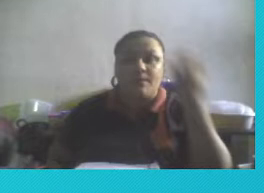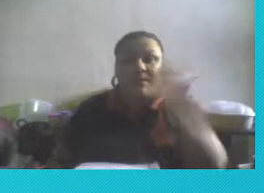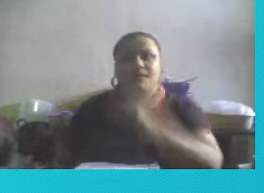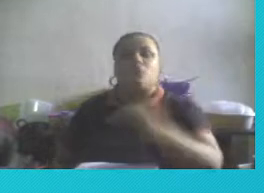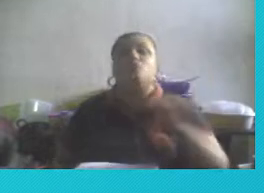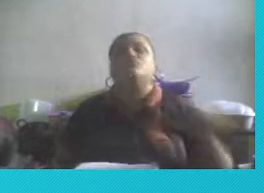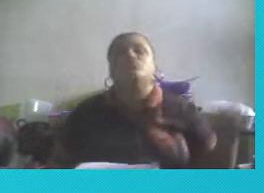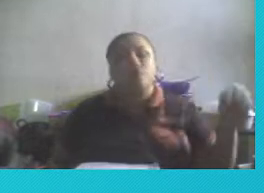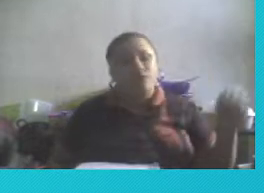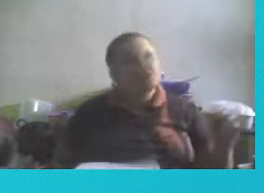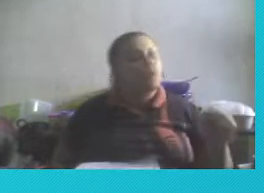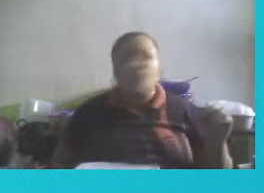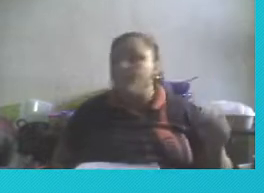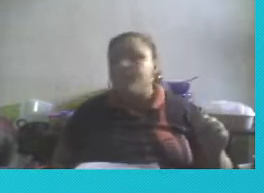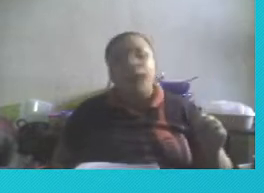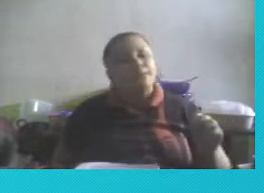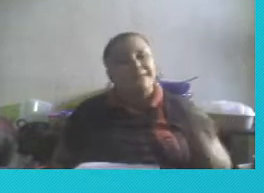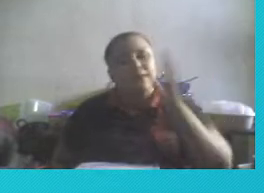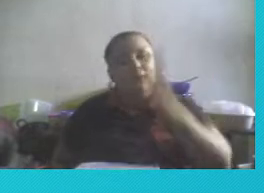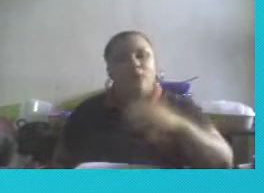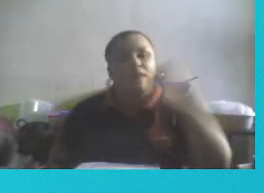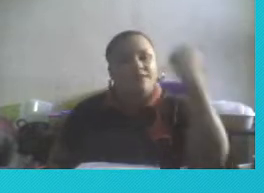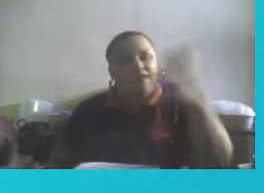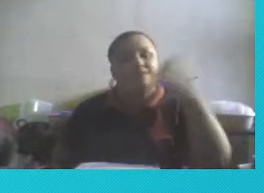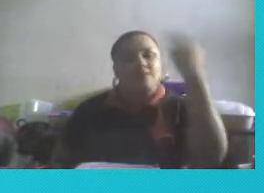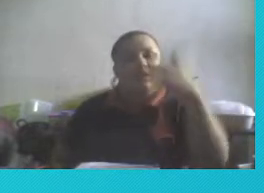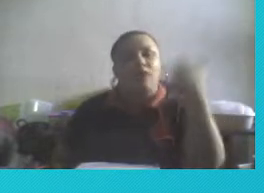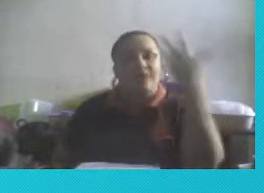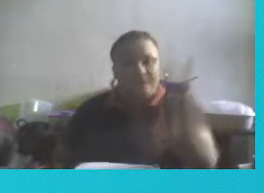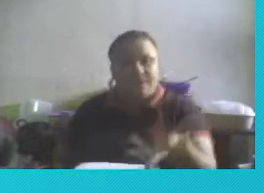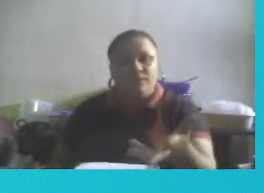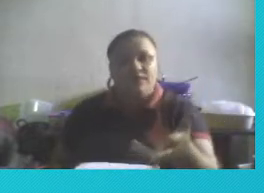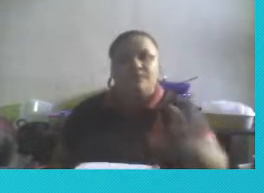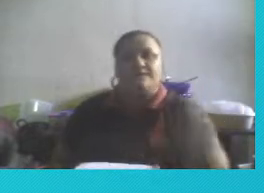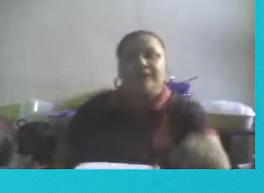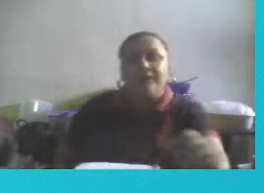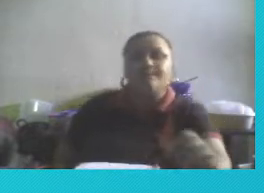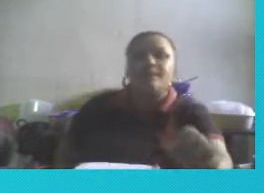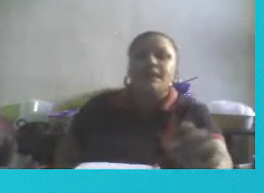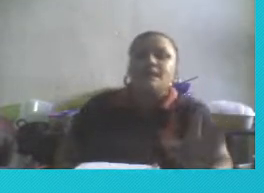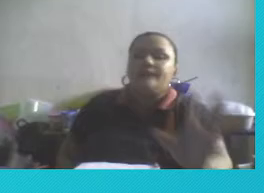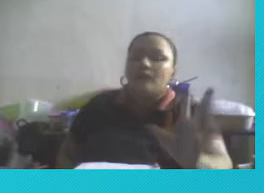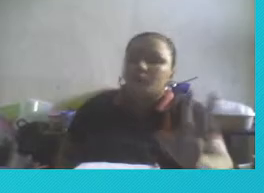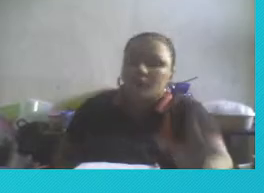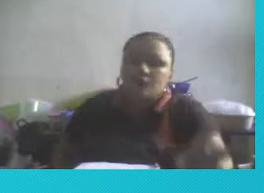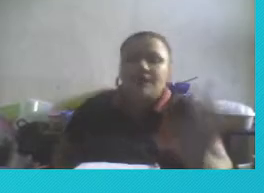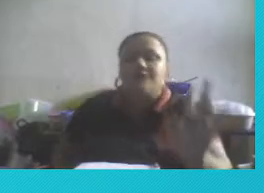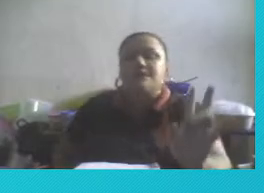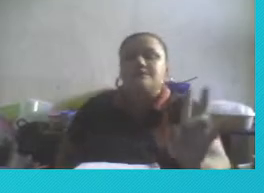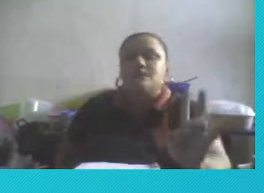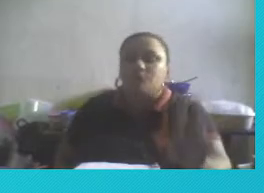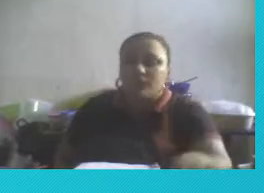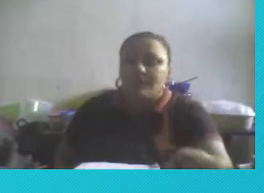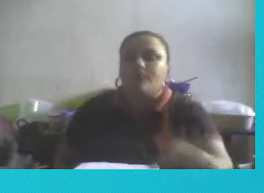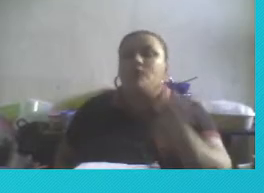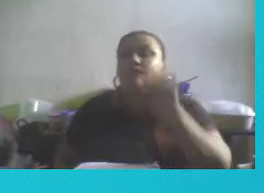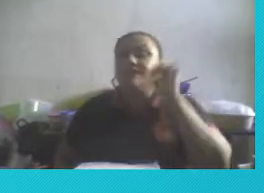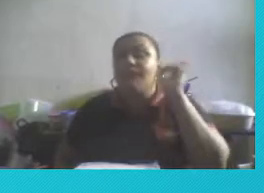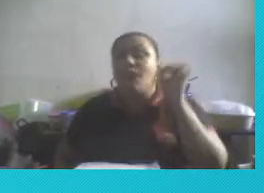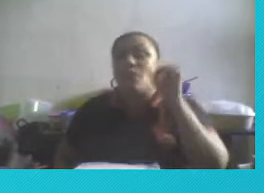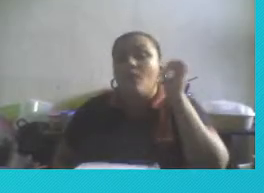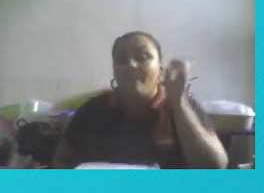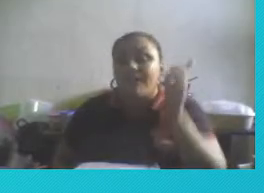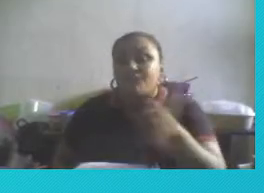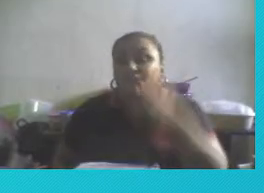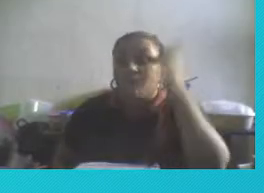você pensa que é um conjunto de vite comum, mas não é, uma infecção causada pelo vírus, tá? Não toque no nariz, não toque na bolsa,